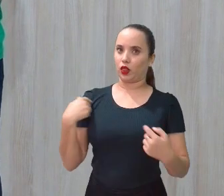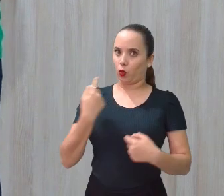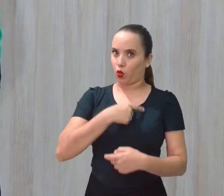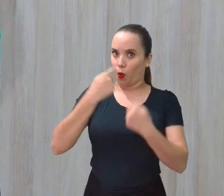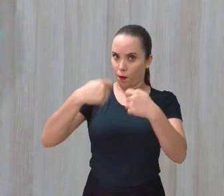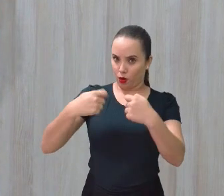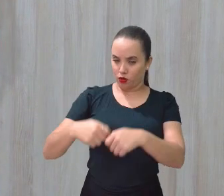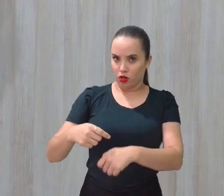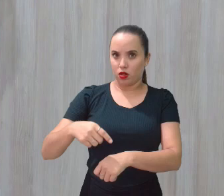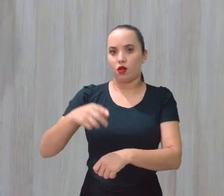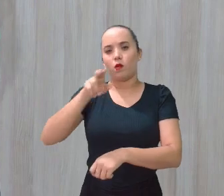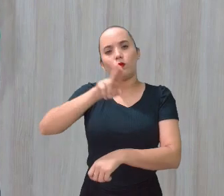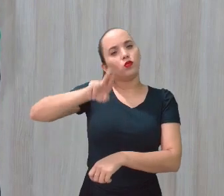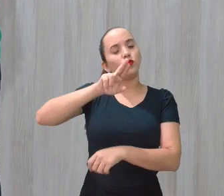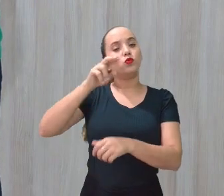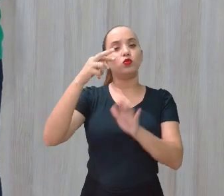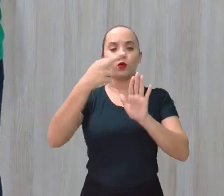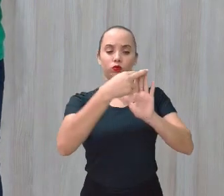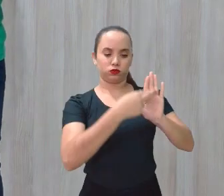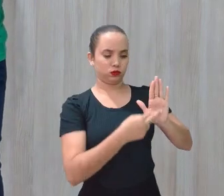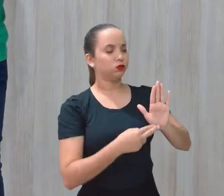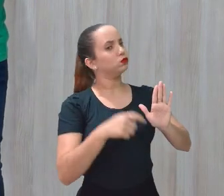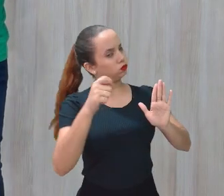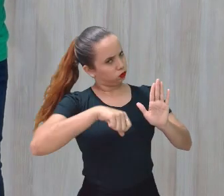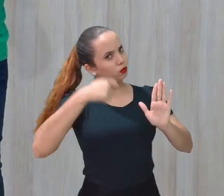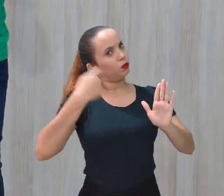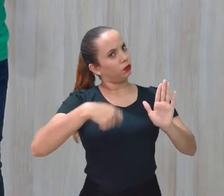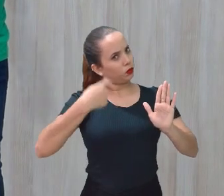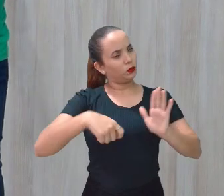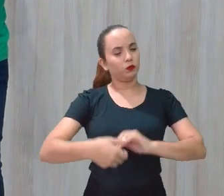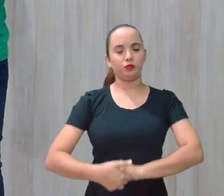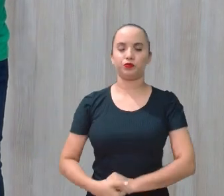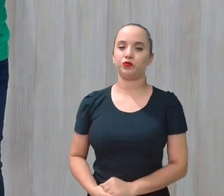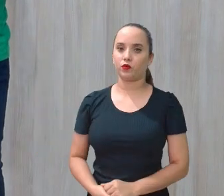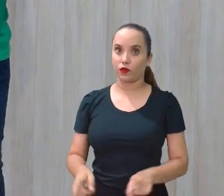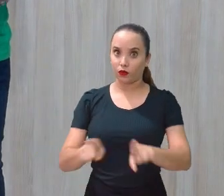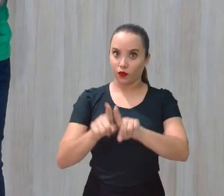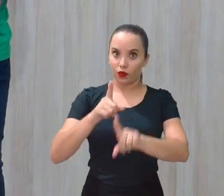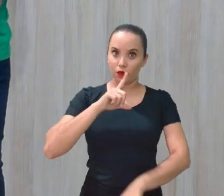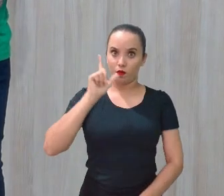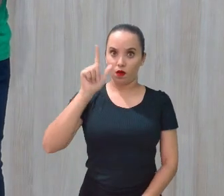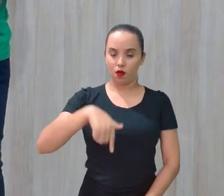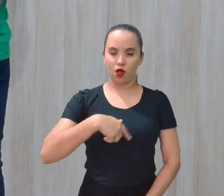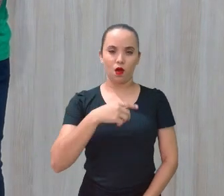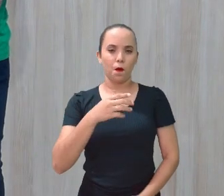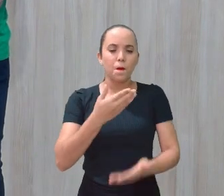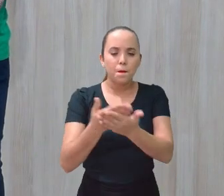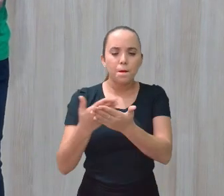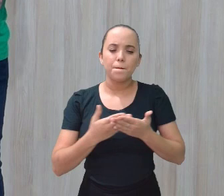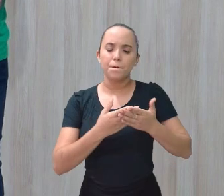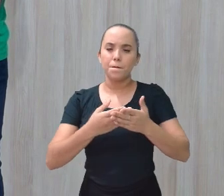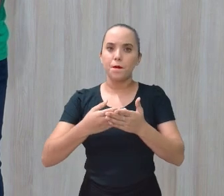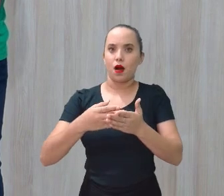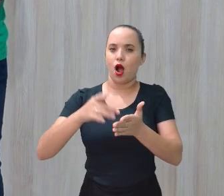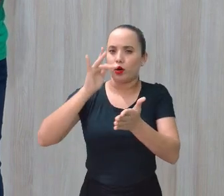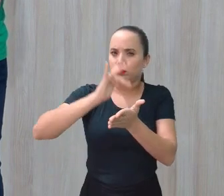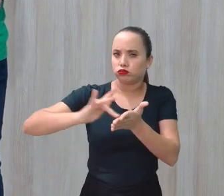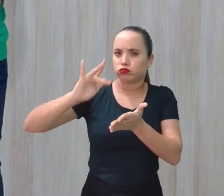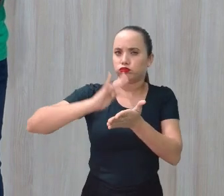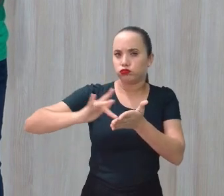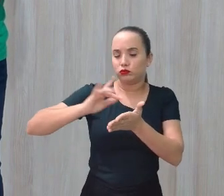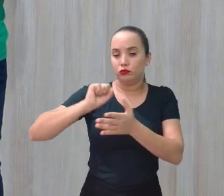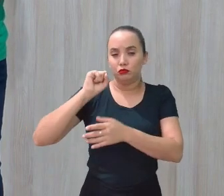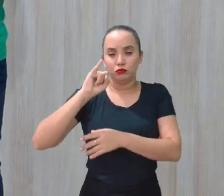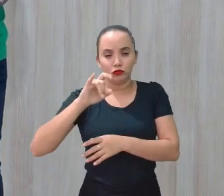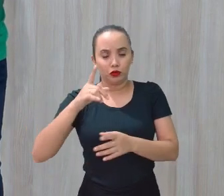algumas regras para isso daí, tá certo? Lembrando também que essa é uma aula digital, se você está assistindo pela TV, pelo aplicativo,